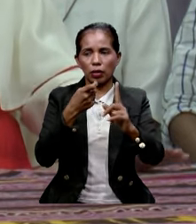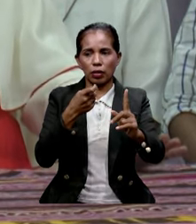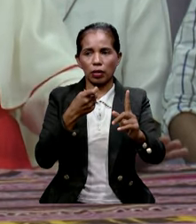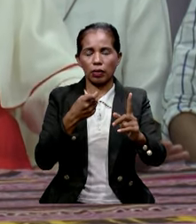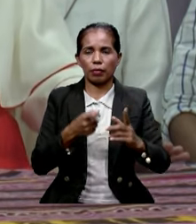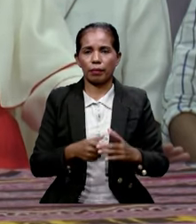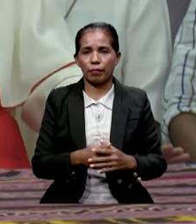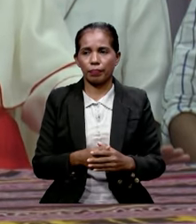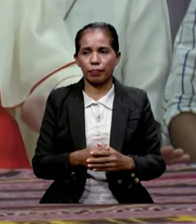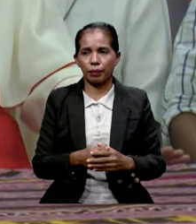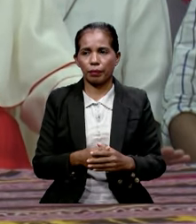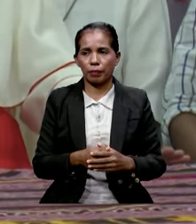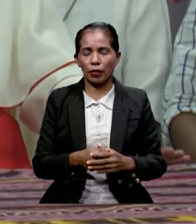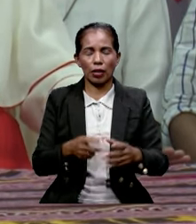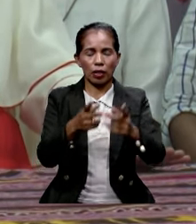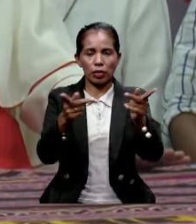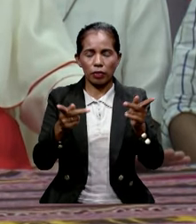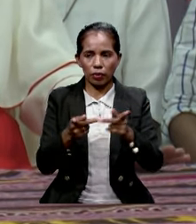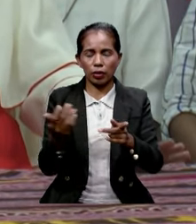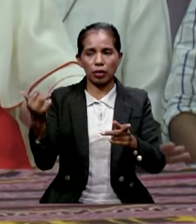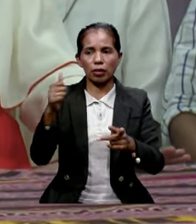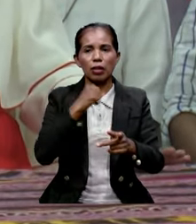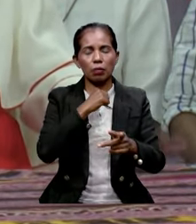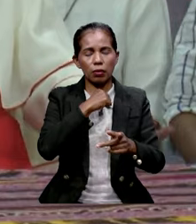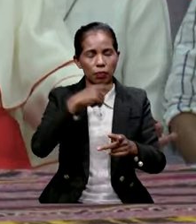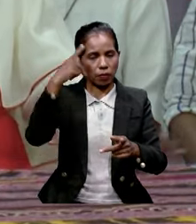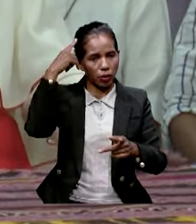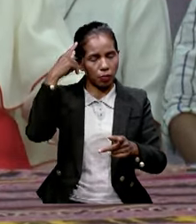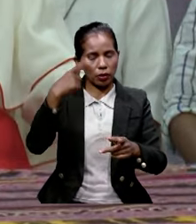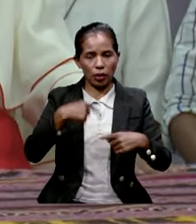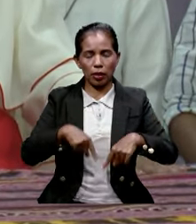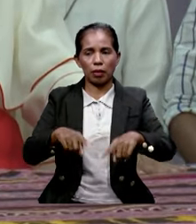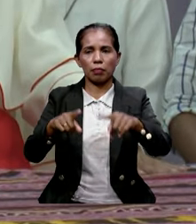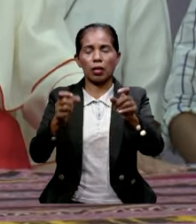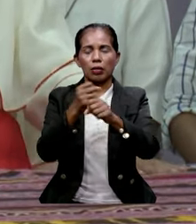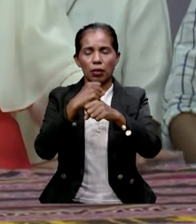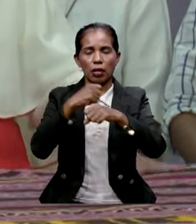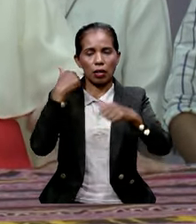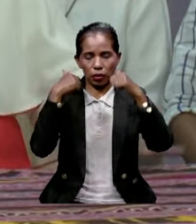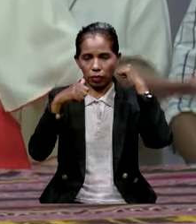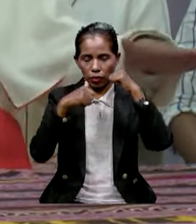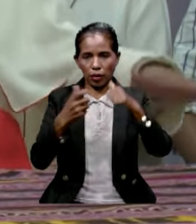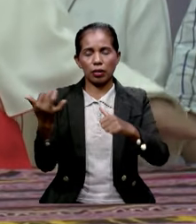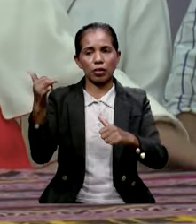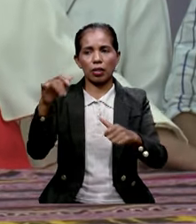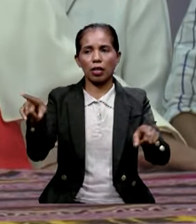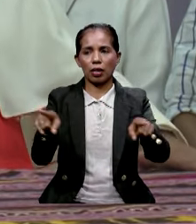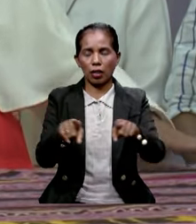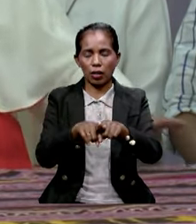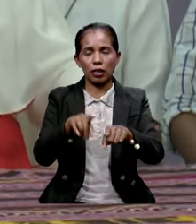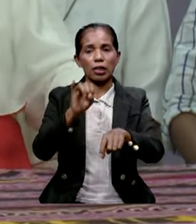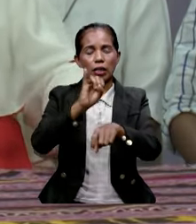Rússia, fatiga de ver, a Papa Sei Liu, e a atividade de Anessa, e a